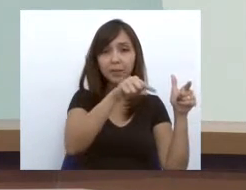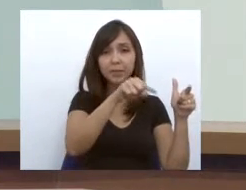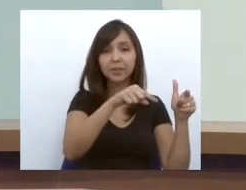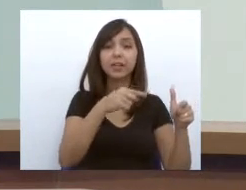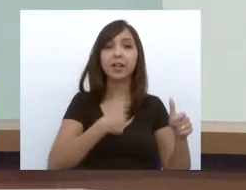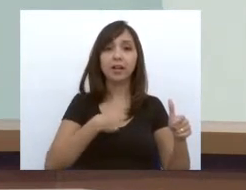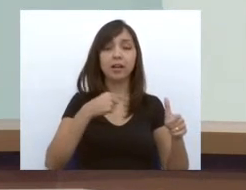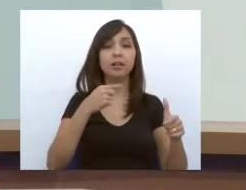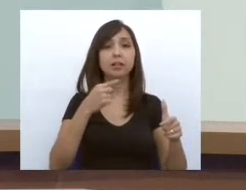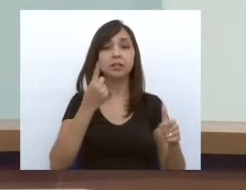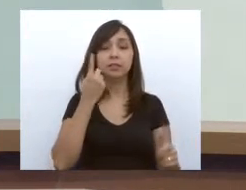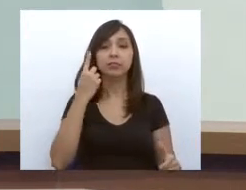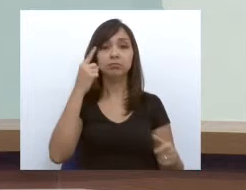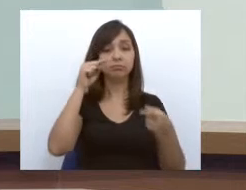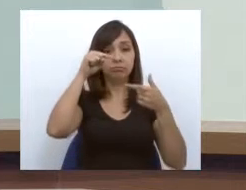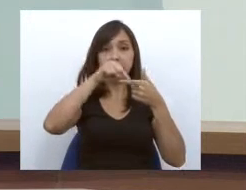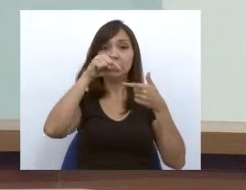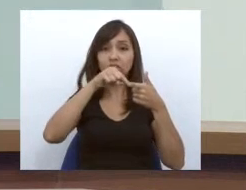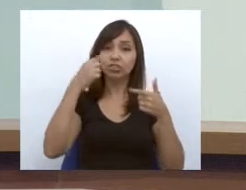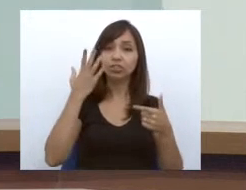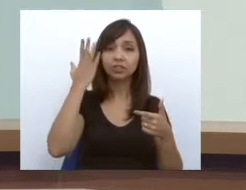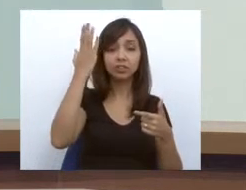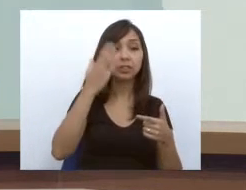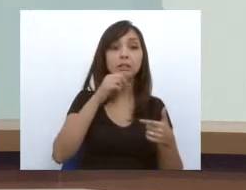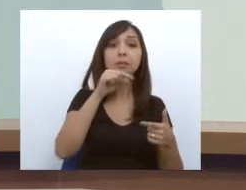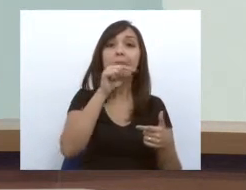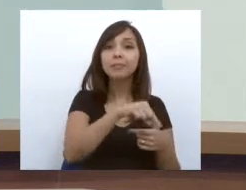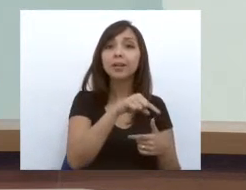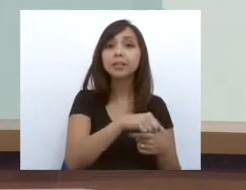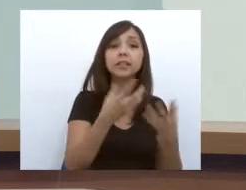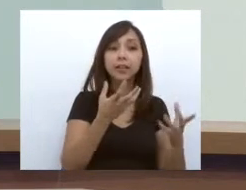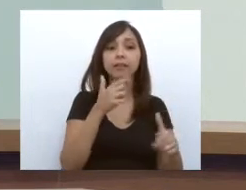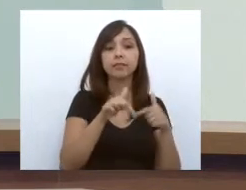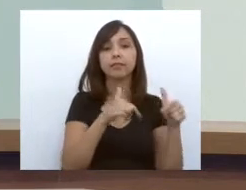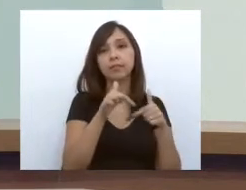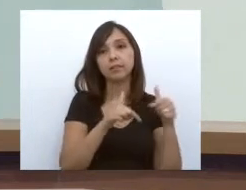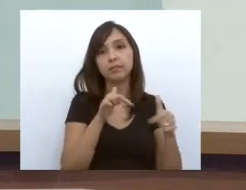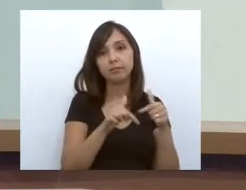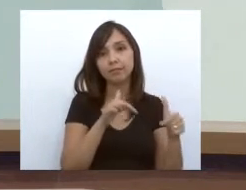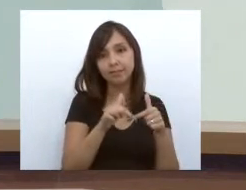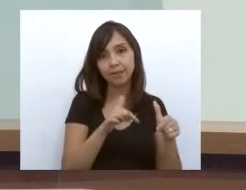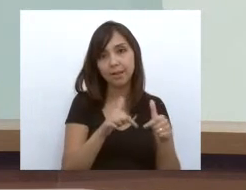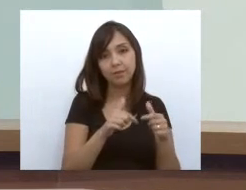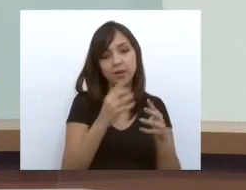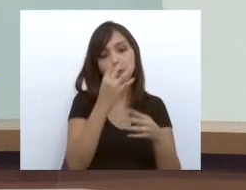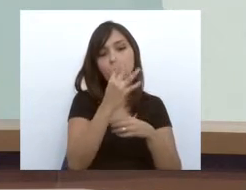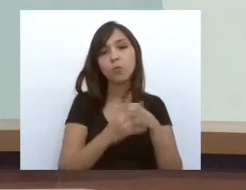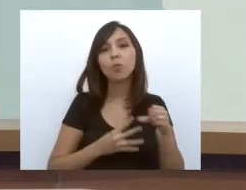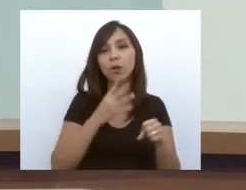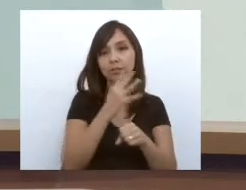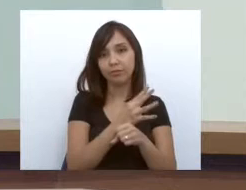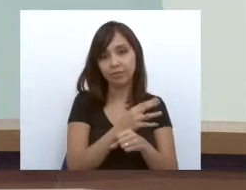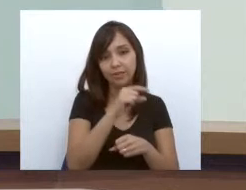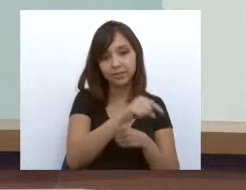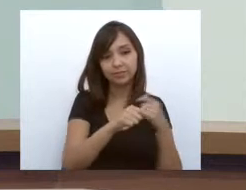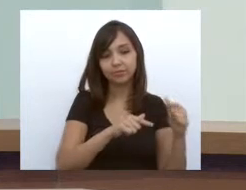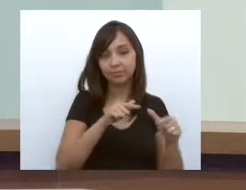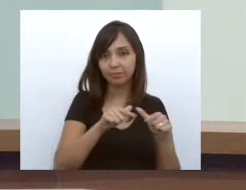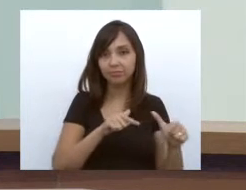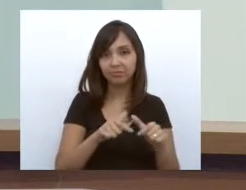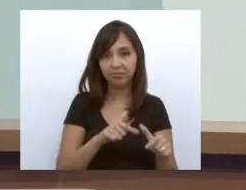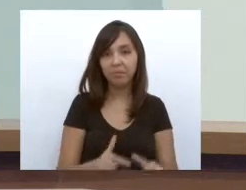ao Conselho Tutelar do município é para garantir o emprego por mandato de 4 anos.